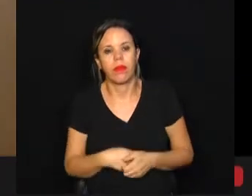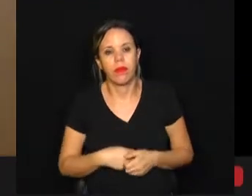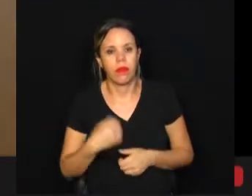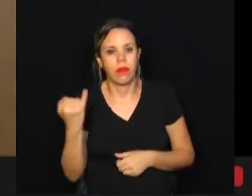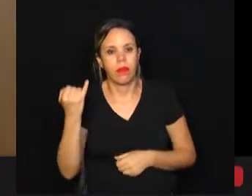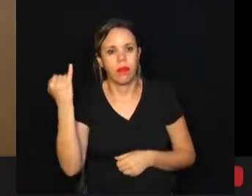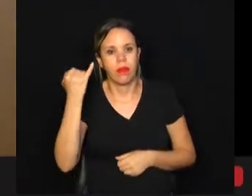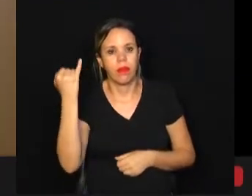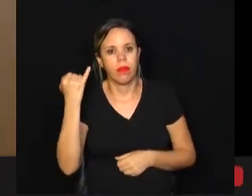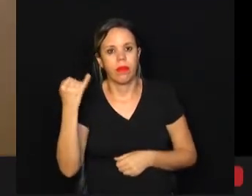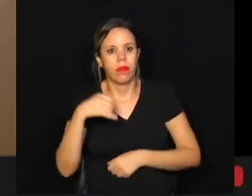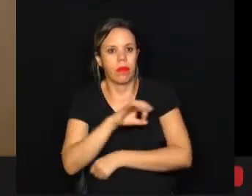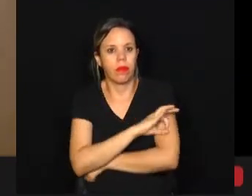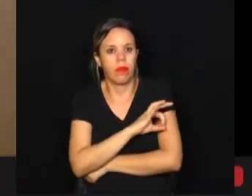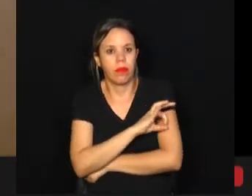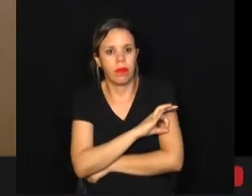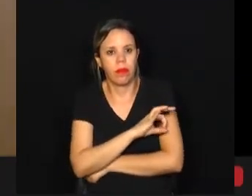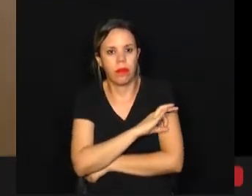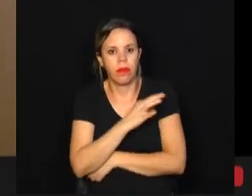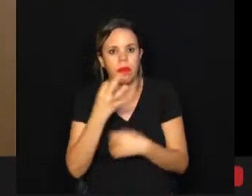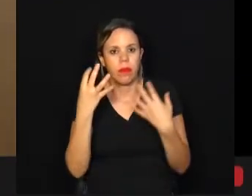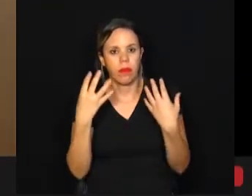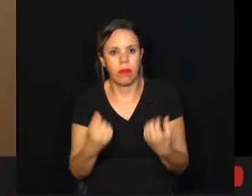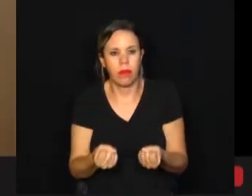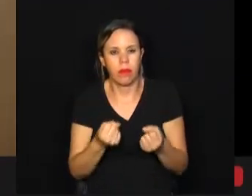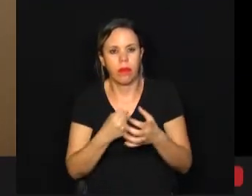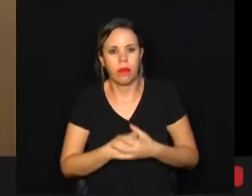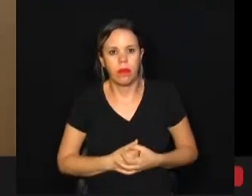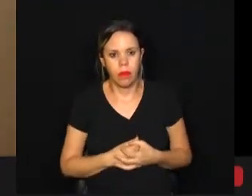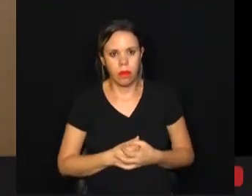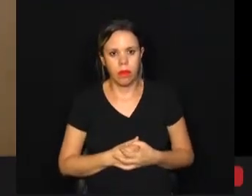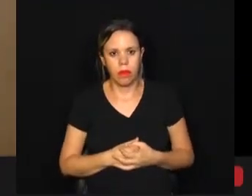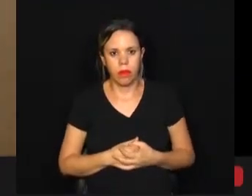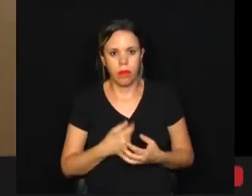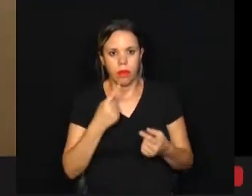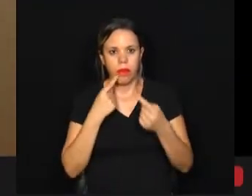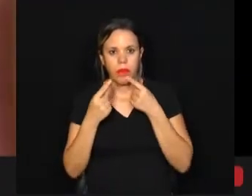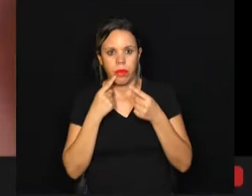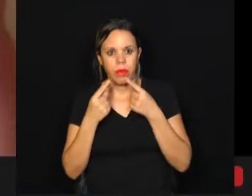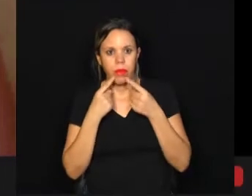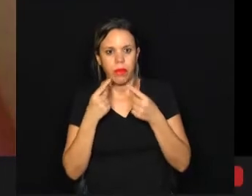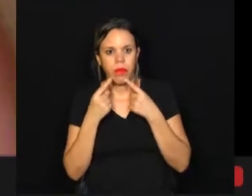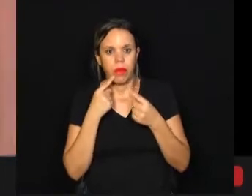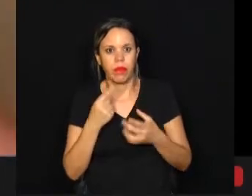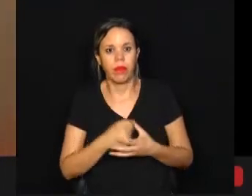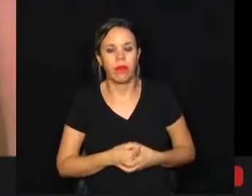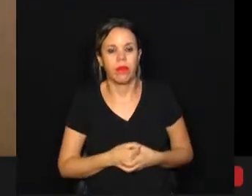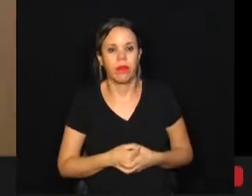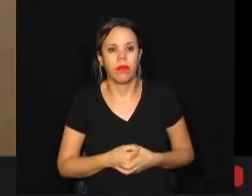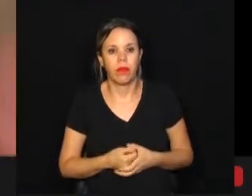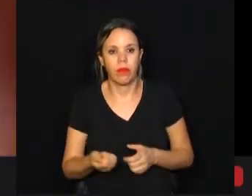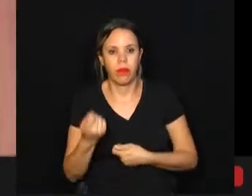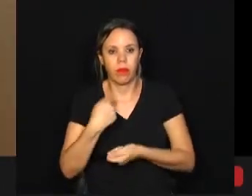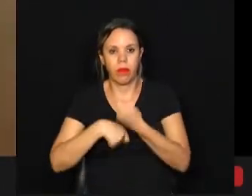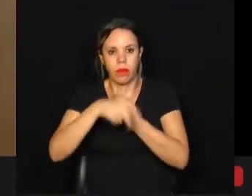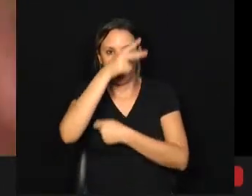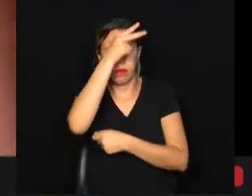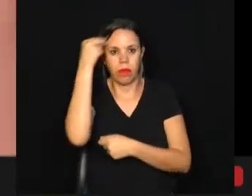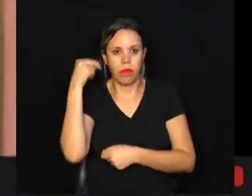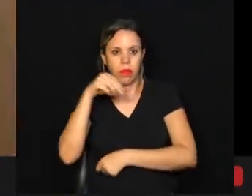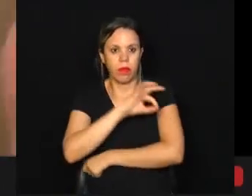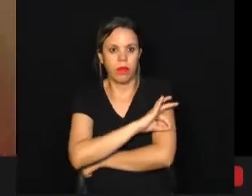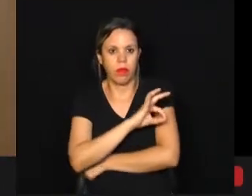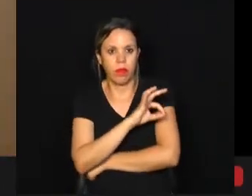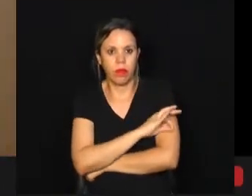importante para o executivo, que era o cargo que ele estava assumindo. Em diálogo com a administração pública, a prefeitura,